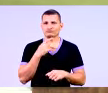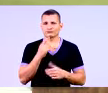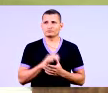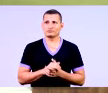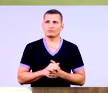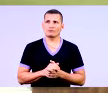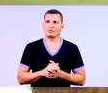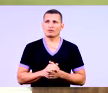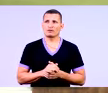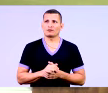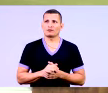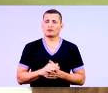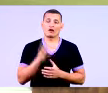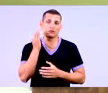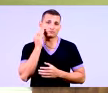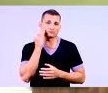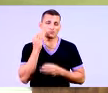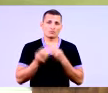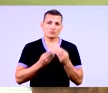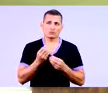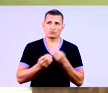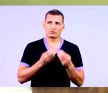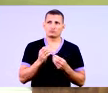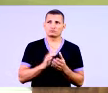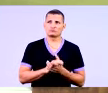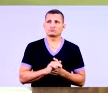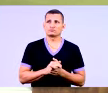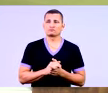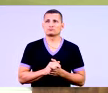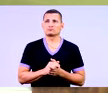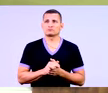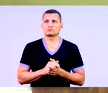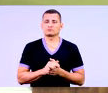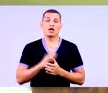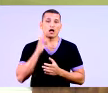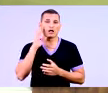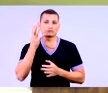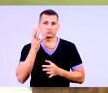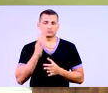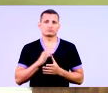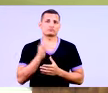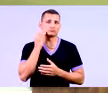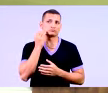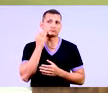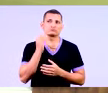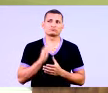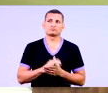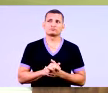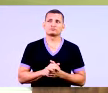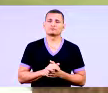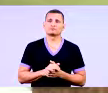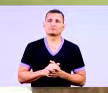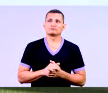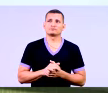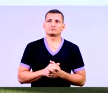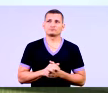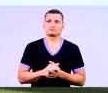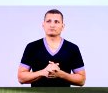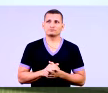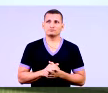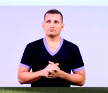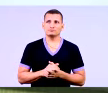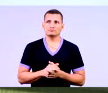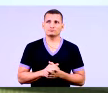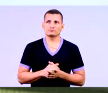elas a verificar de que forma a gente pode dirimir os pratos de ver como é que resolve situações maracanã a